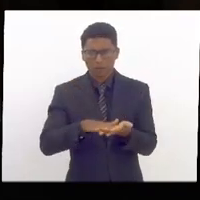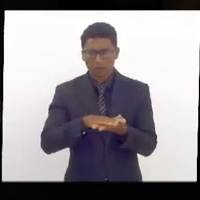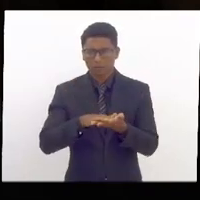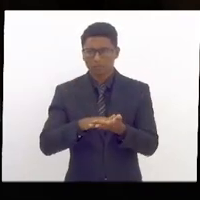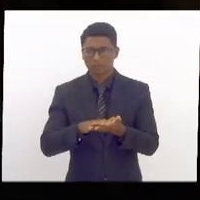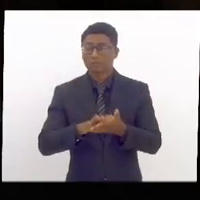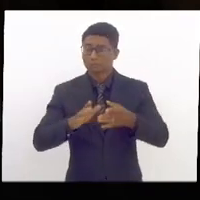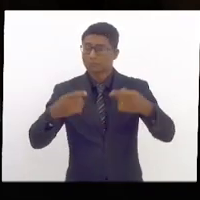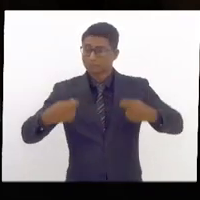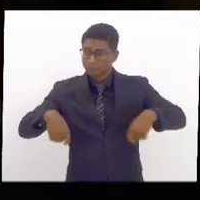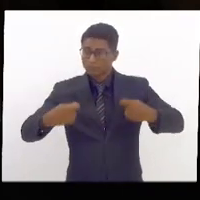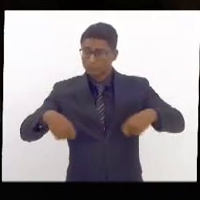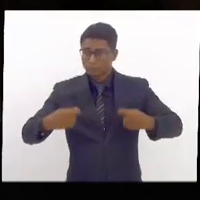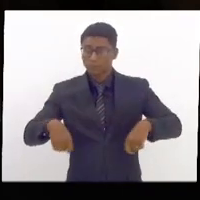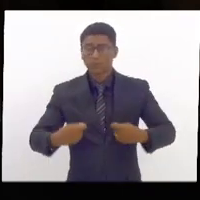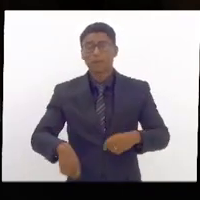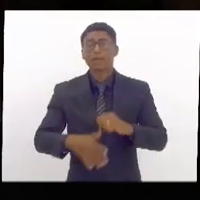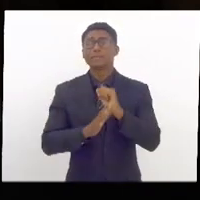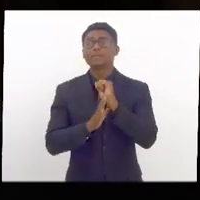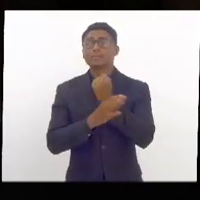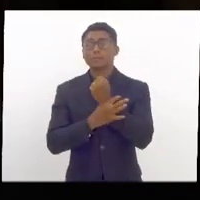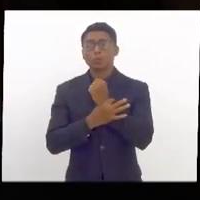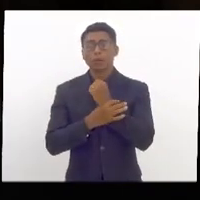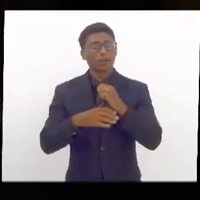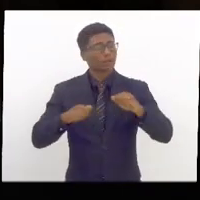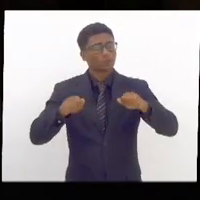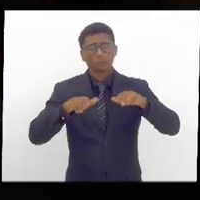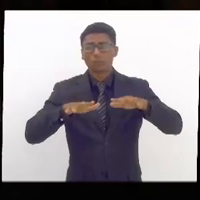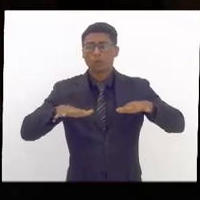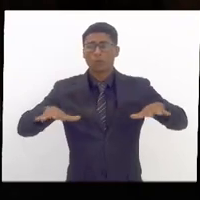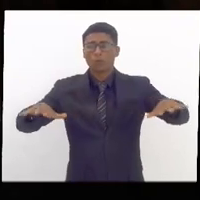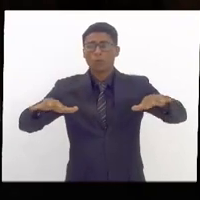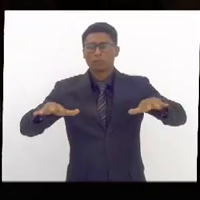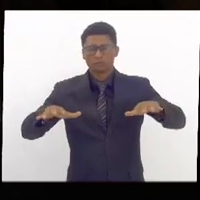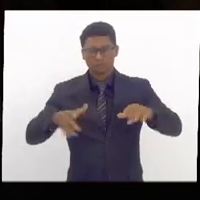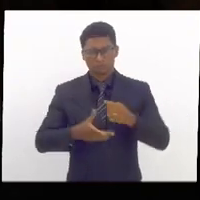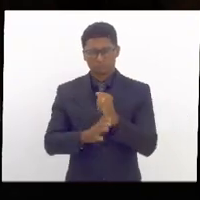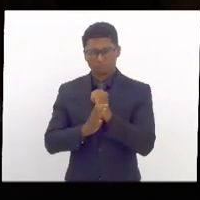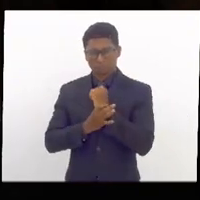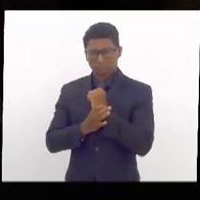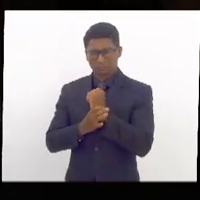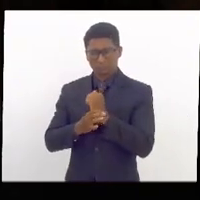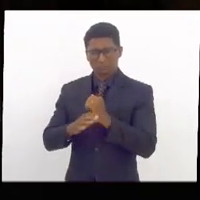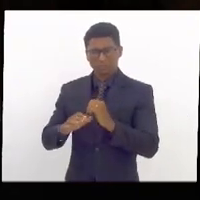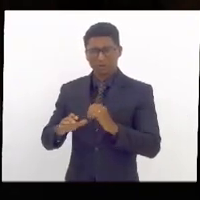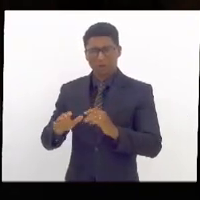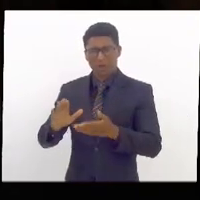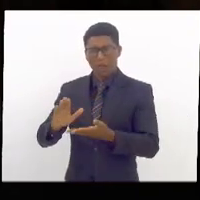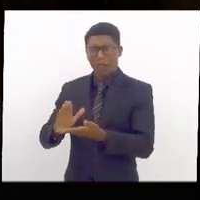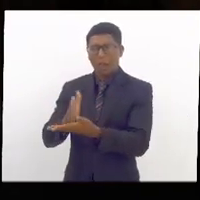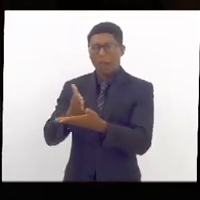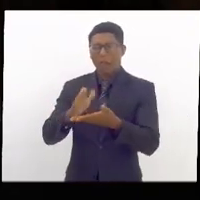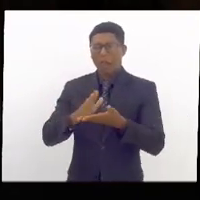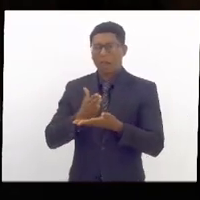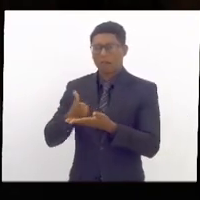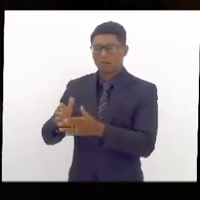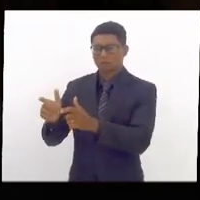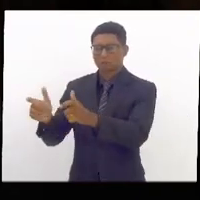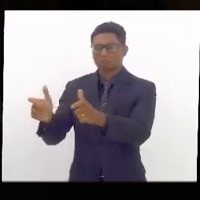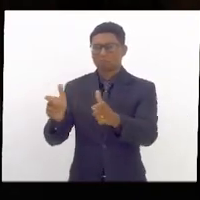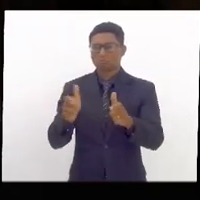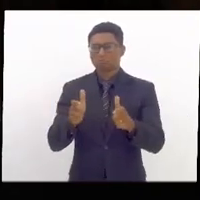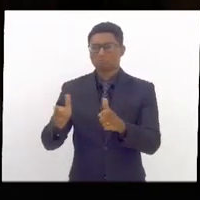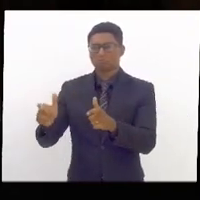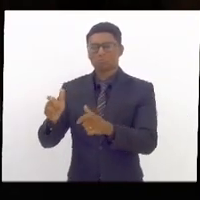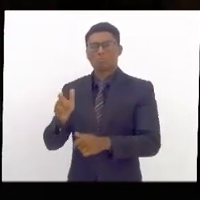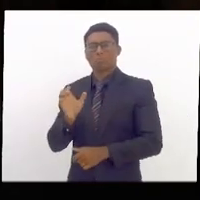uma segurança acessível a todos, não apenas a alguns da região, das regiões mais abastadas do